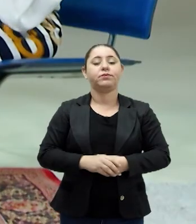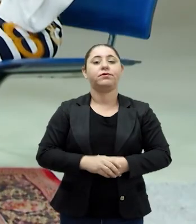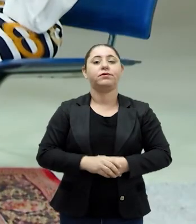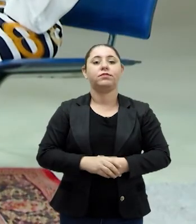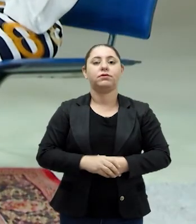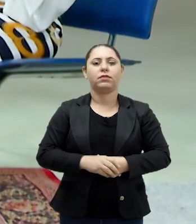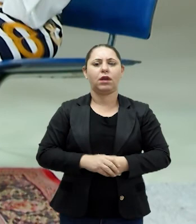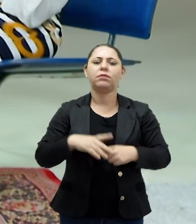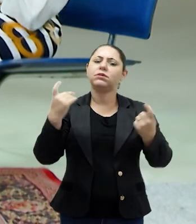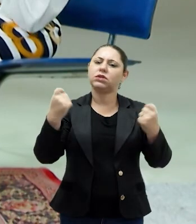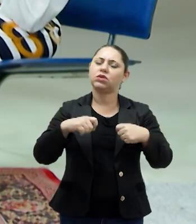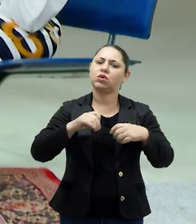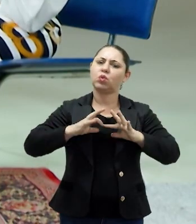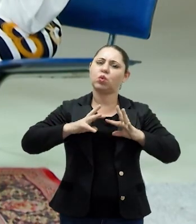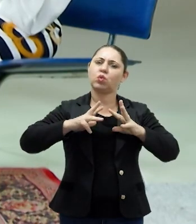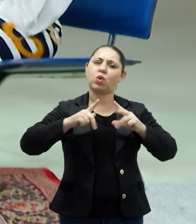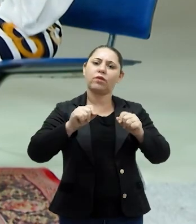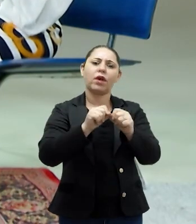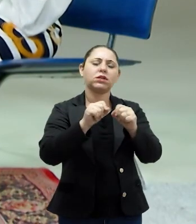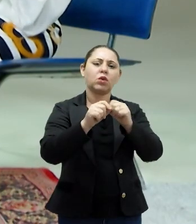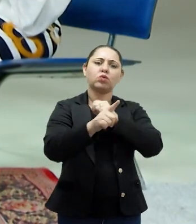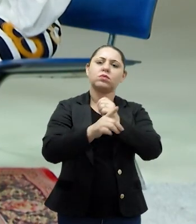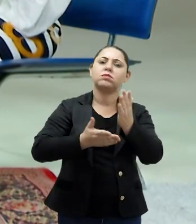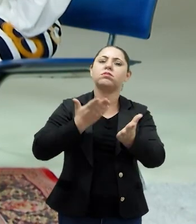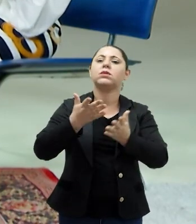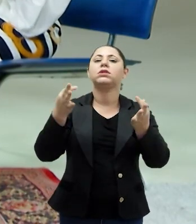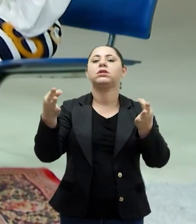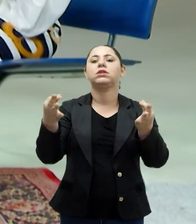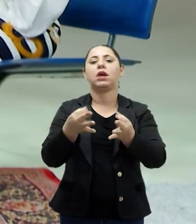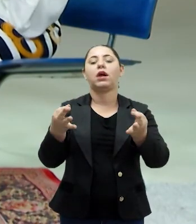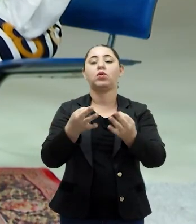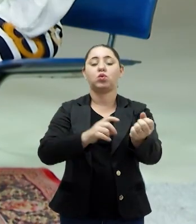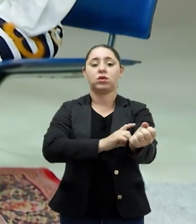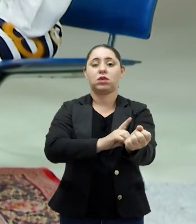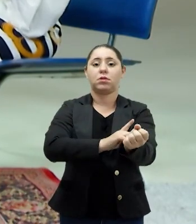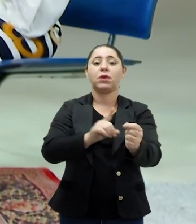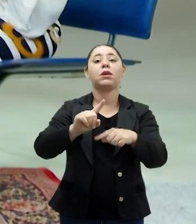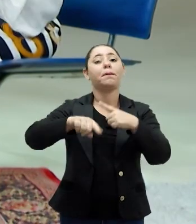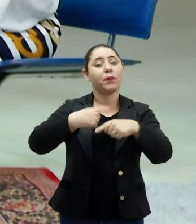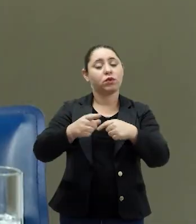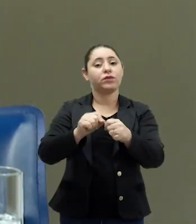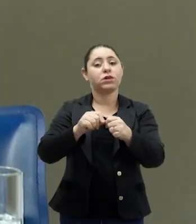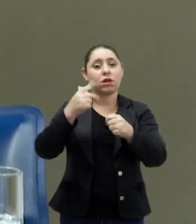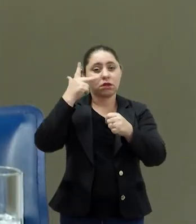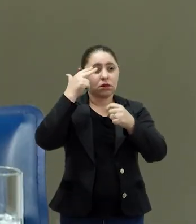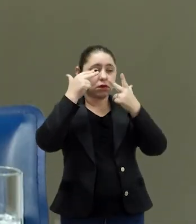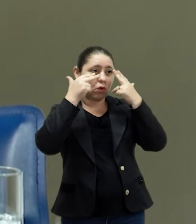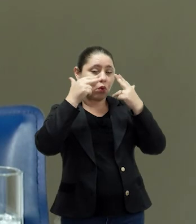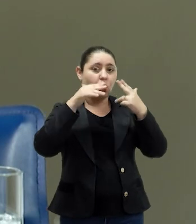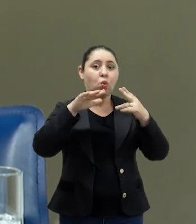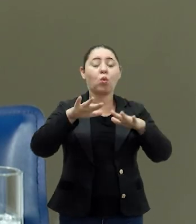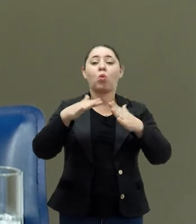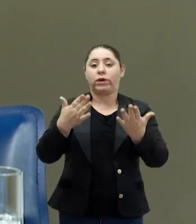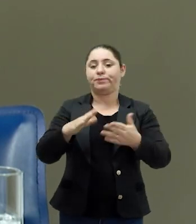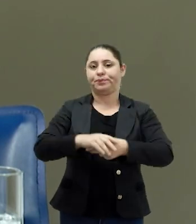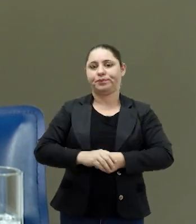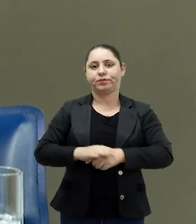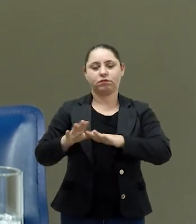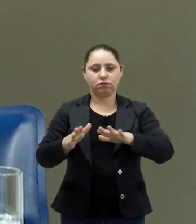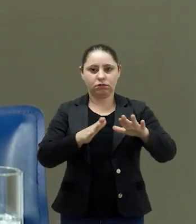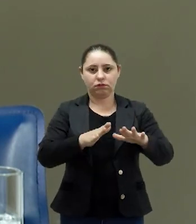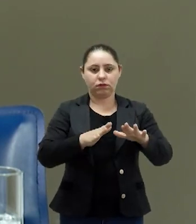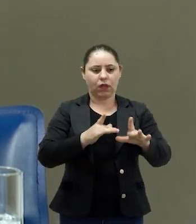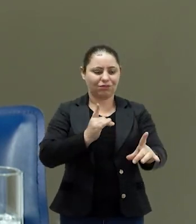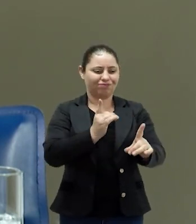tem que estar tudo certinho, fazer o tratamento adequado do diabetes para depois fazer cirurgia? Quando a gente faz diagnóstico